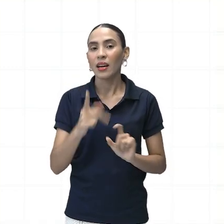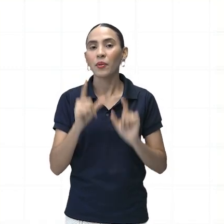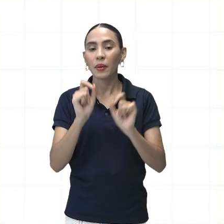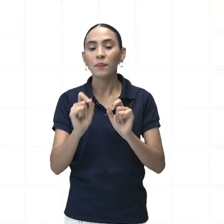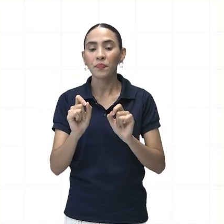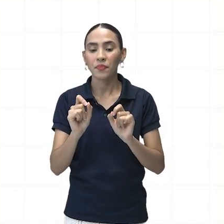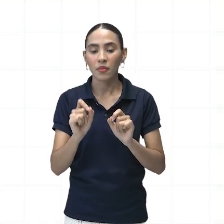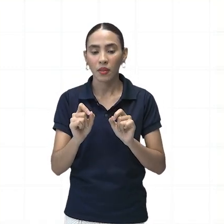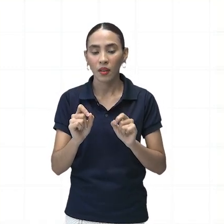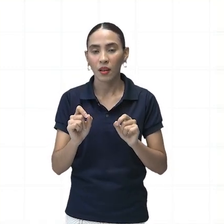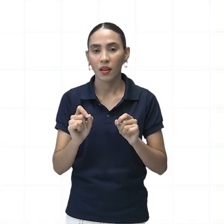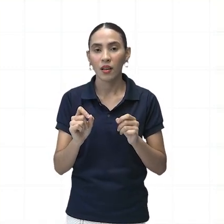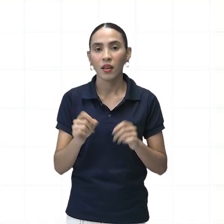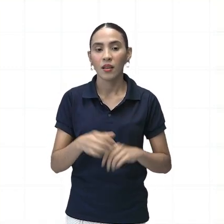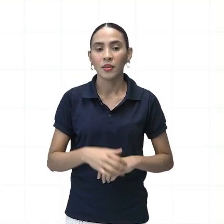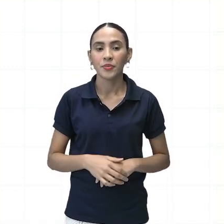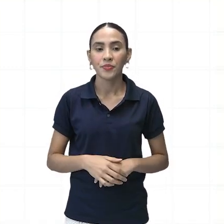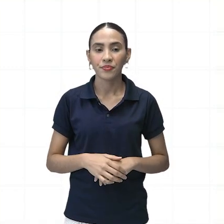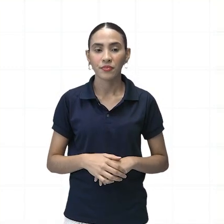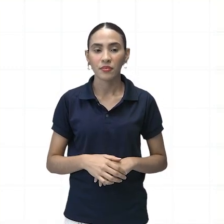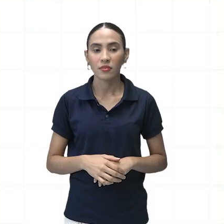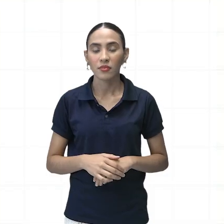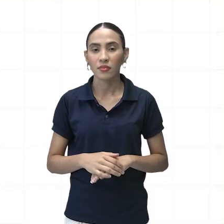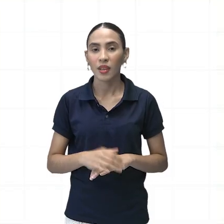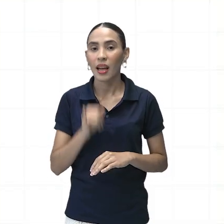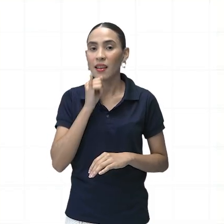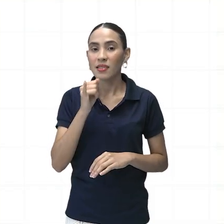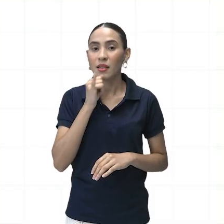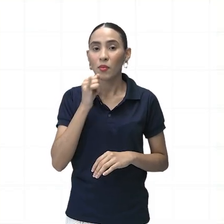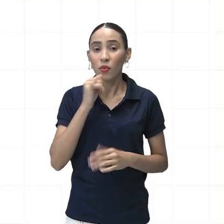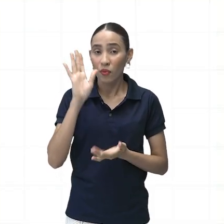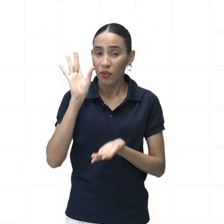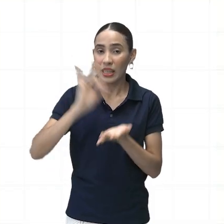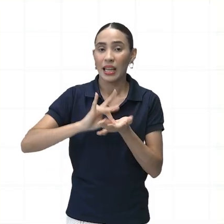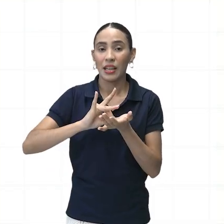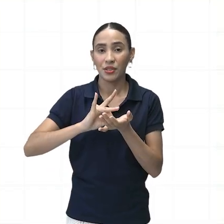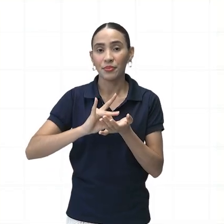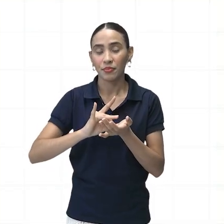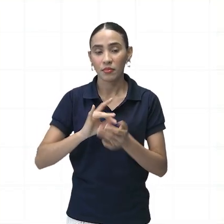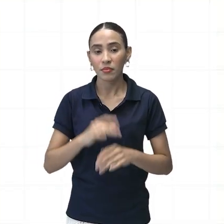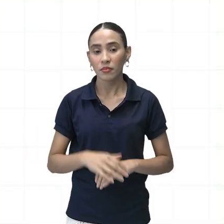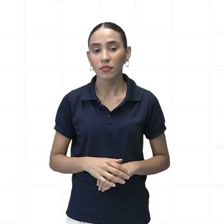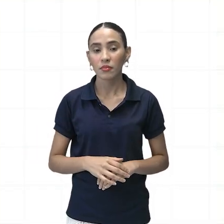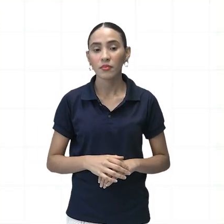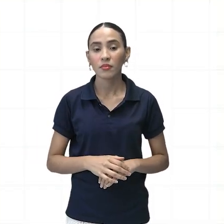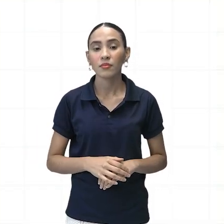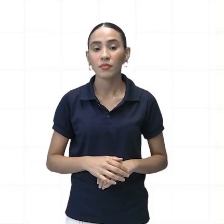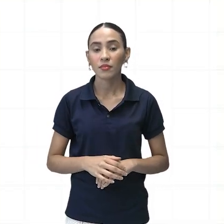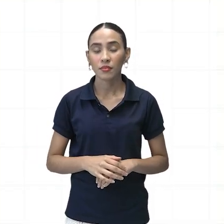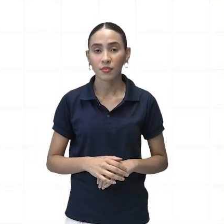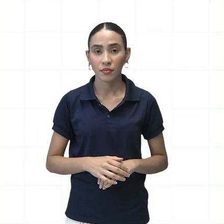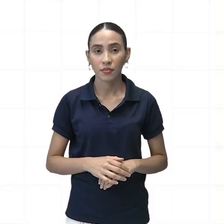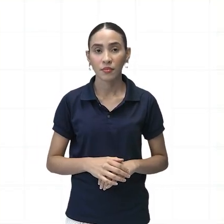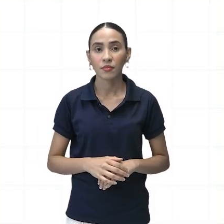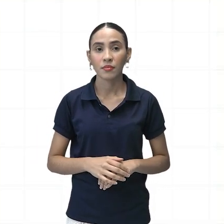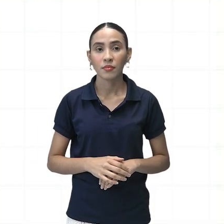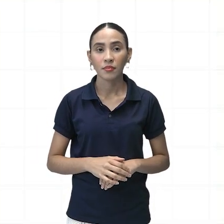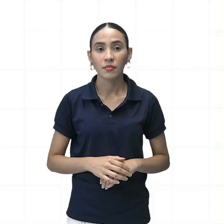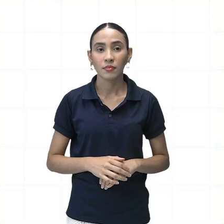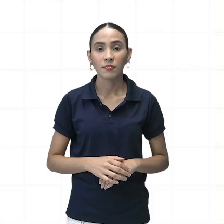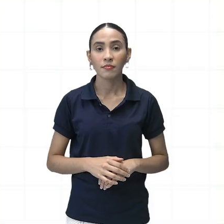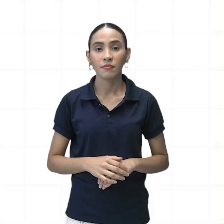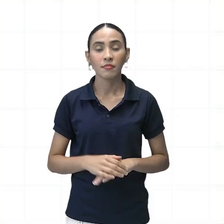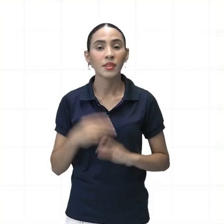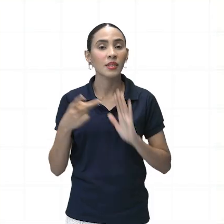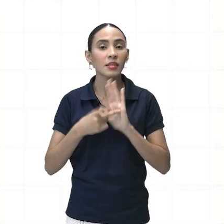o plano do empírico, né? Da empiria.